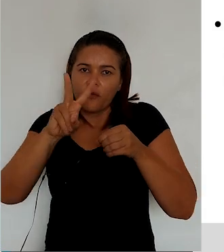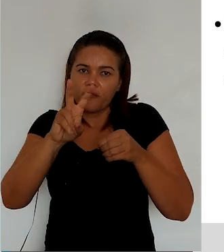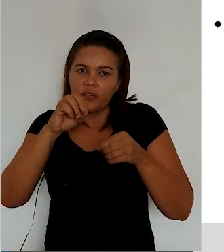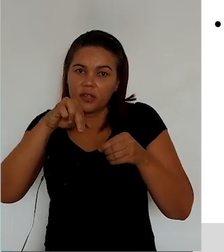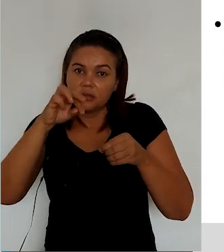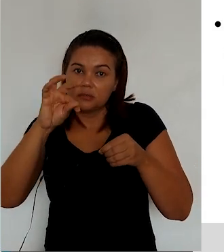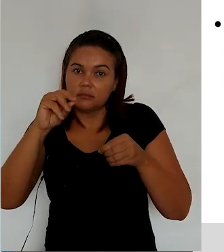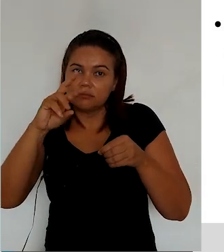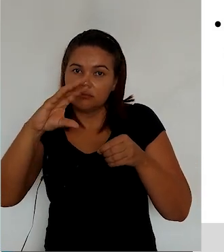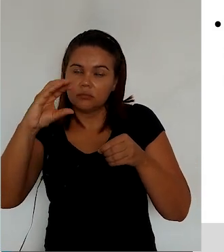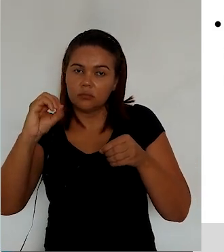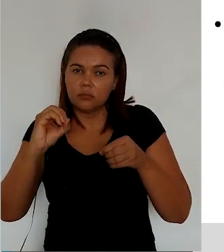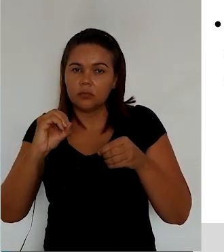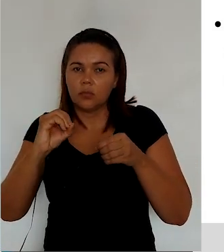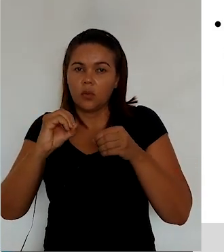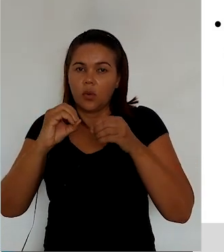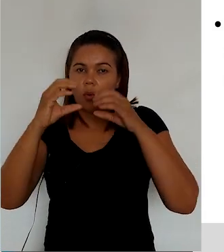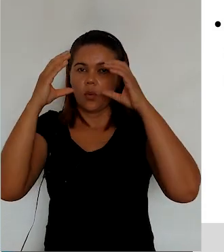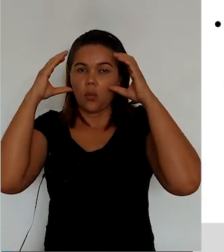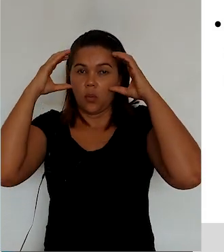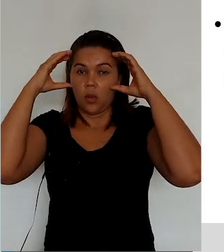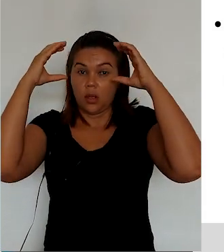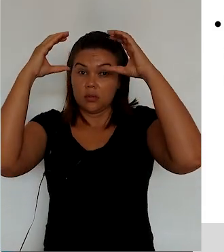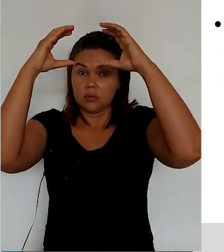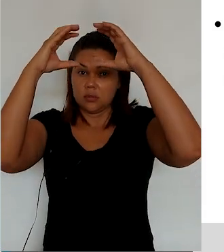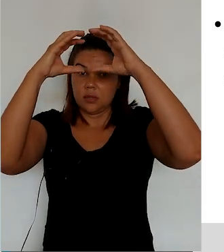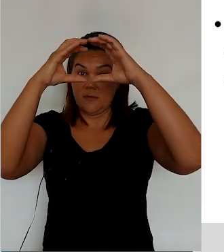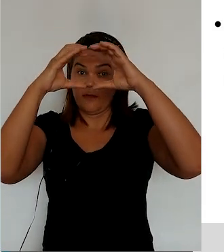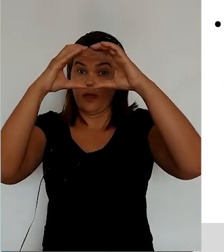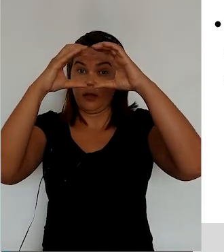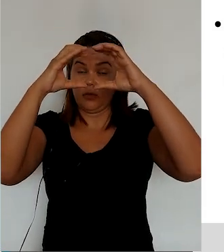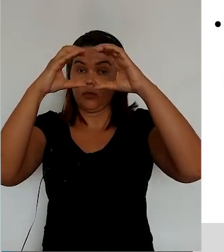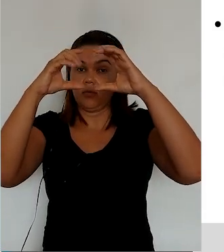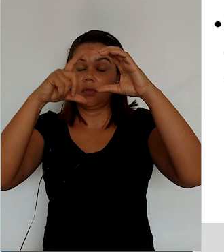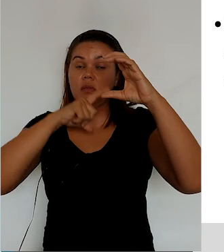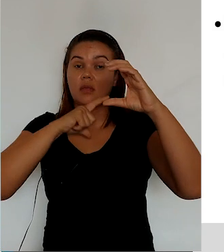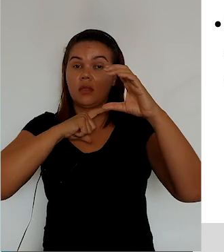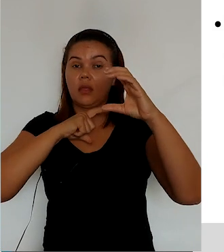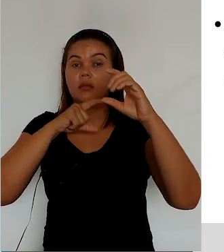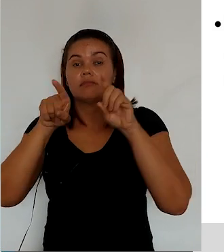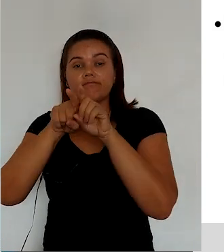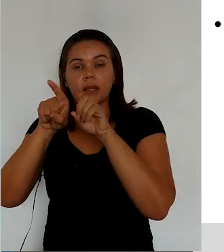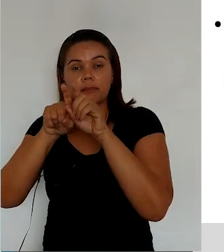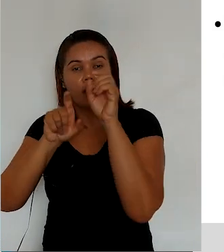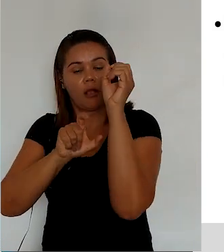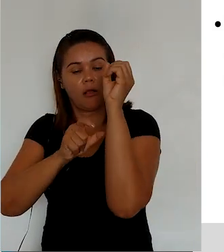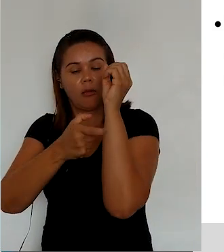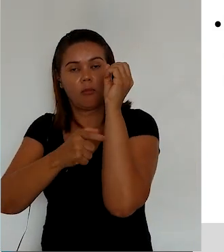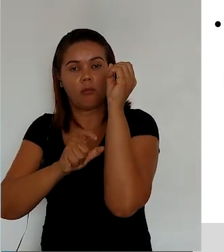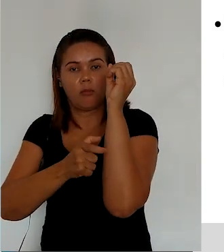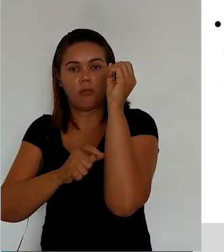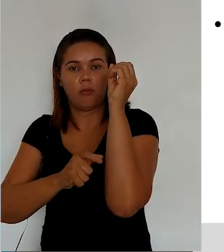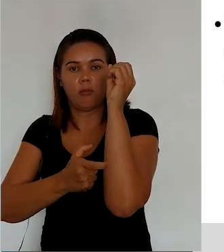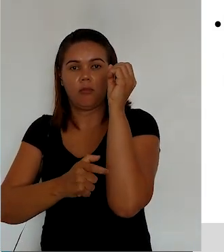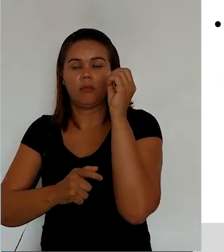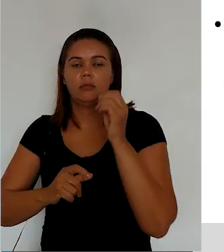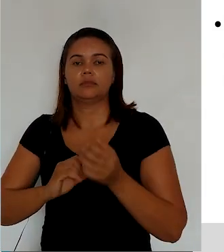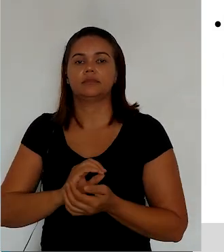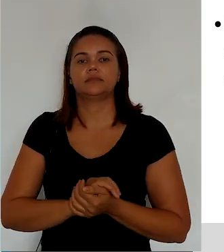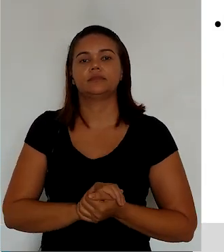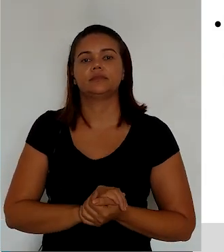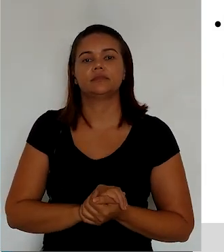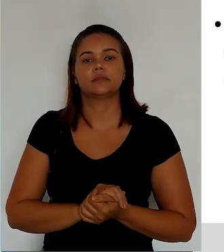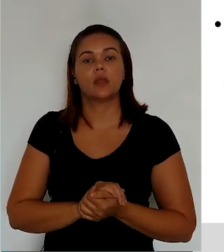ventrículos encefálicos e o canal central da coluna vertebral.